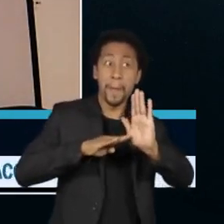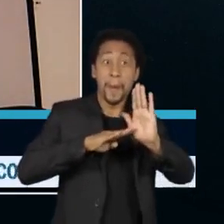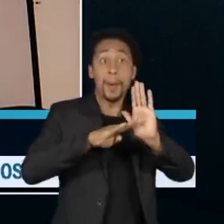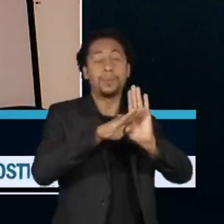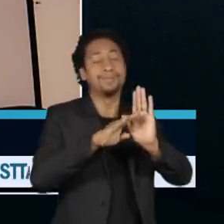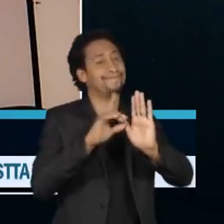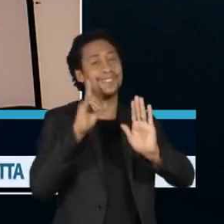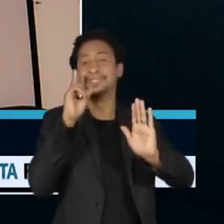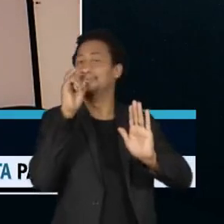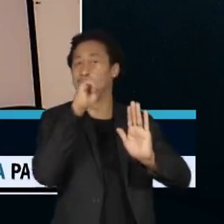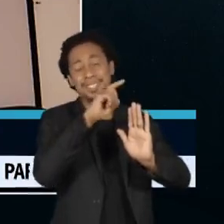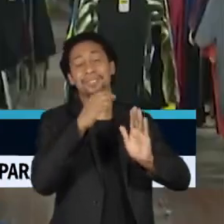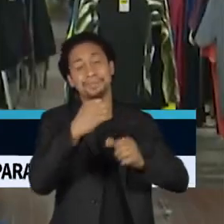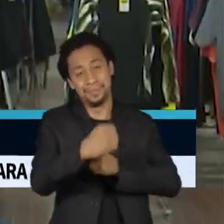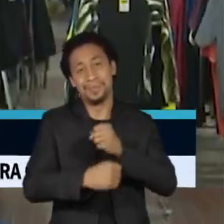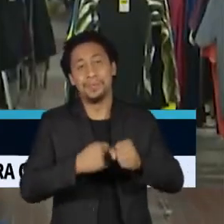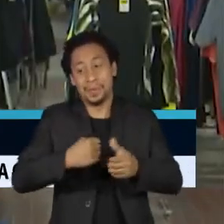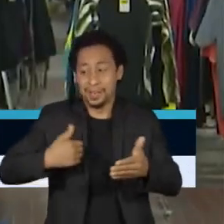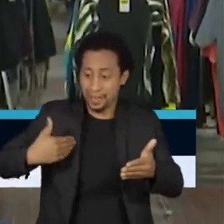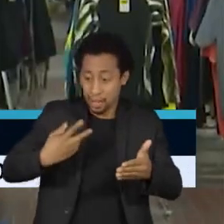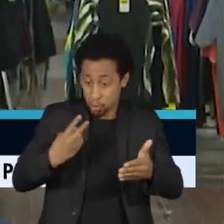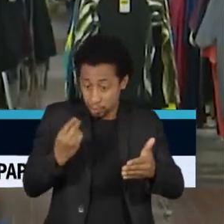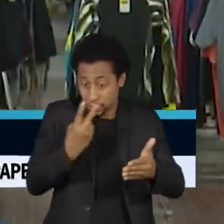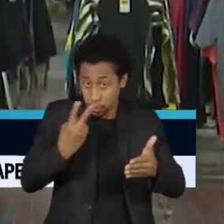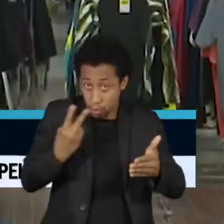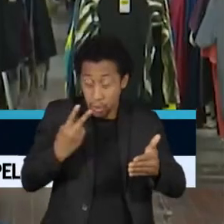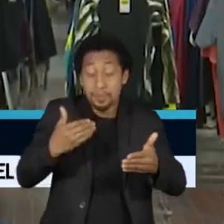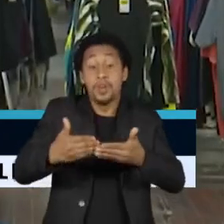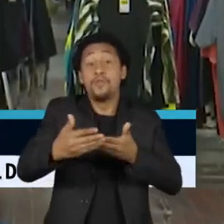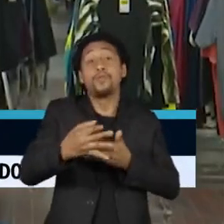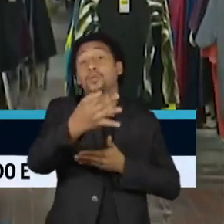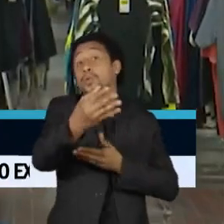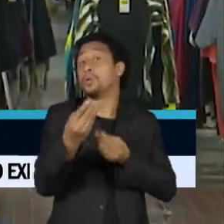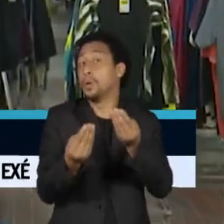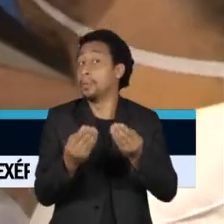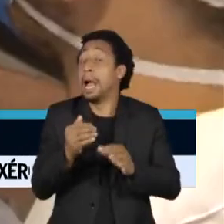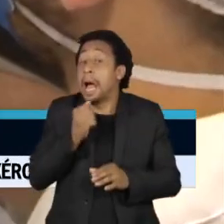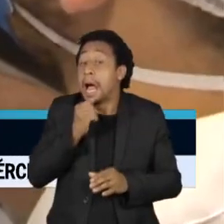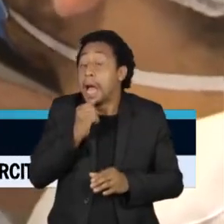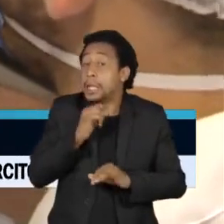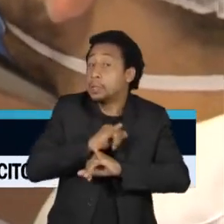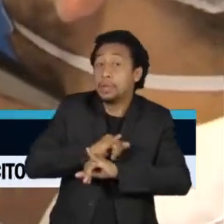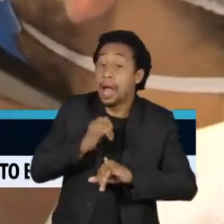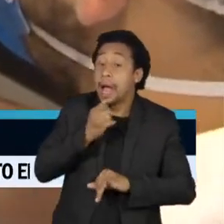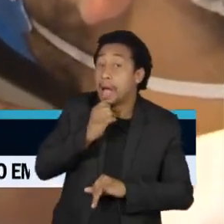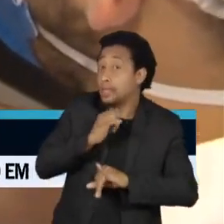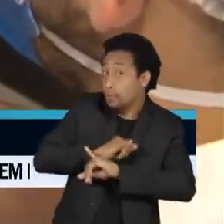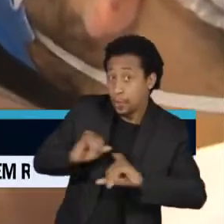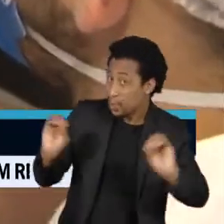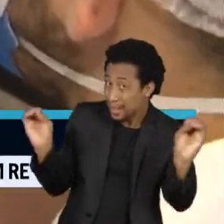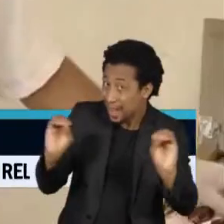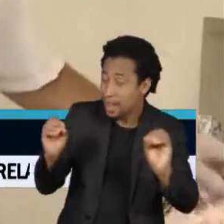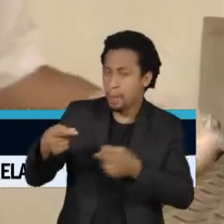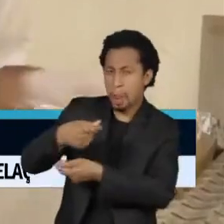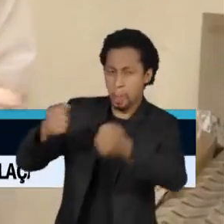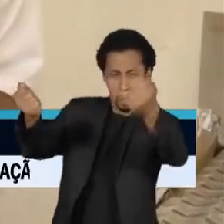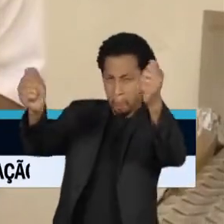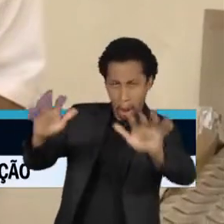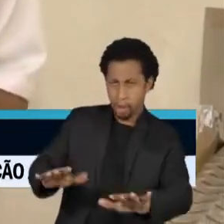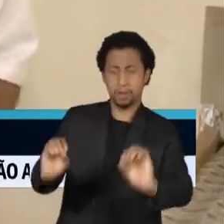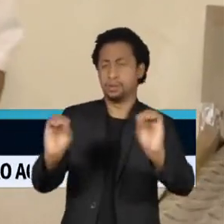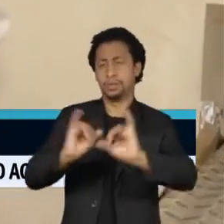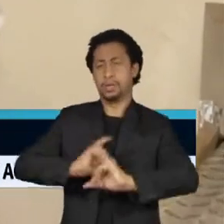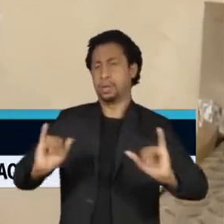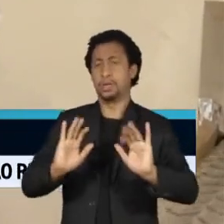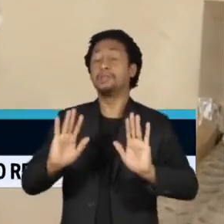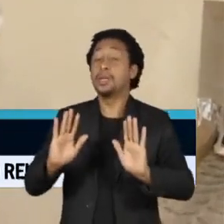será observado em 2022. Por enquanto, a gente não fala em crise, não fala em recessão. A gente fala de uma desaceleração um pouco mais moderada do